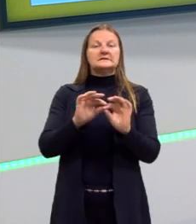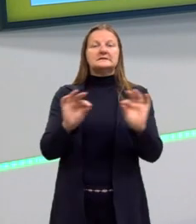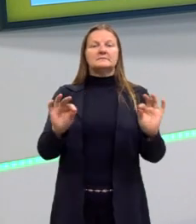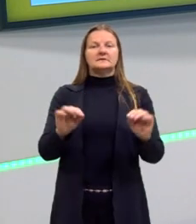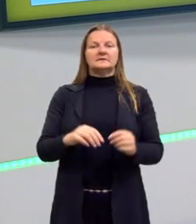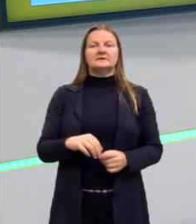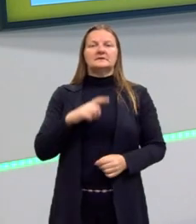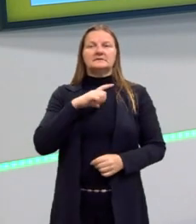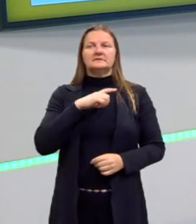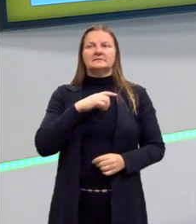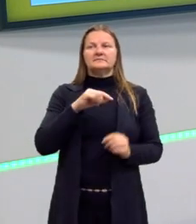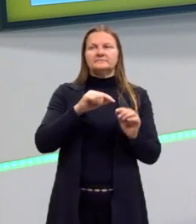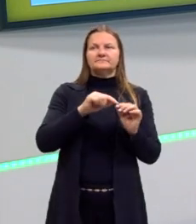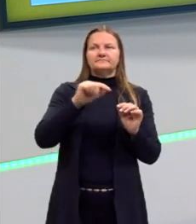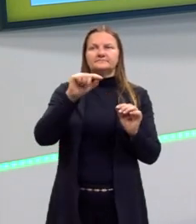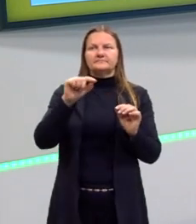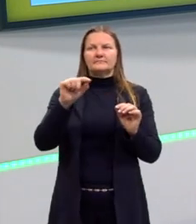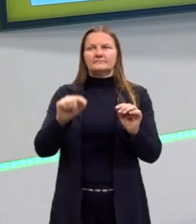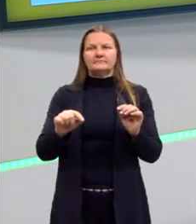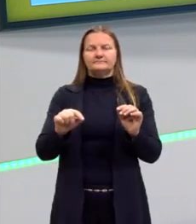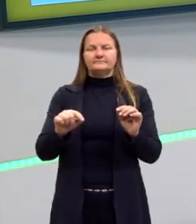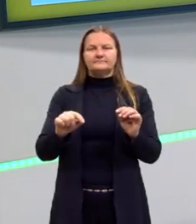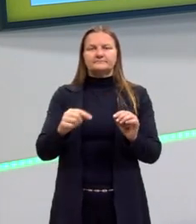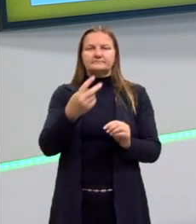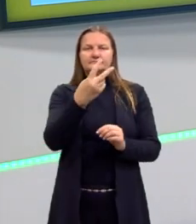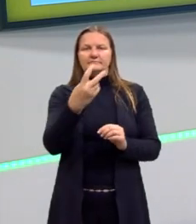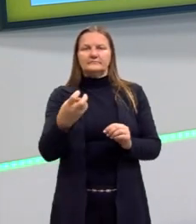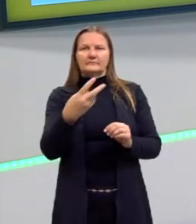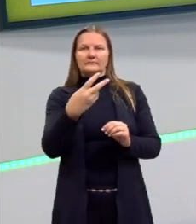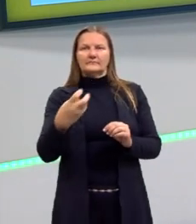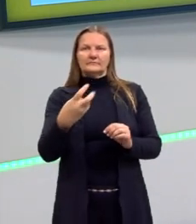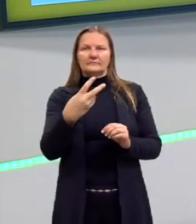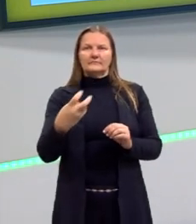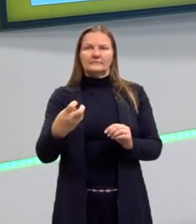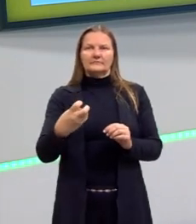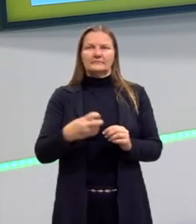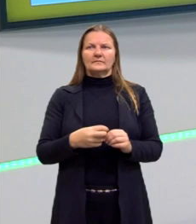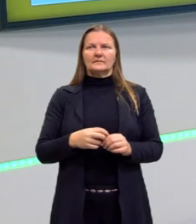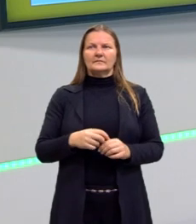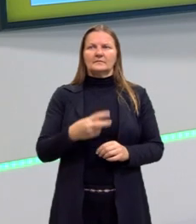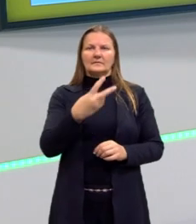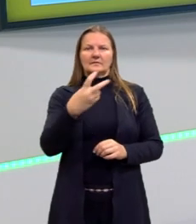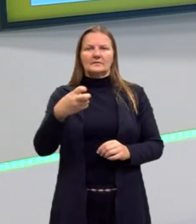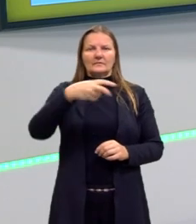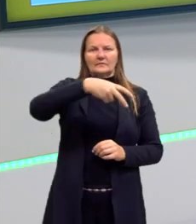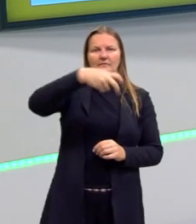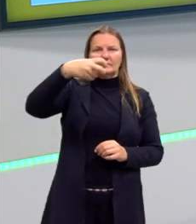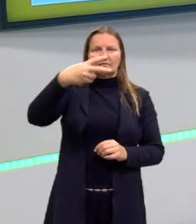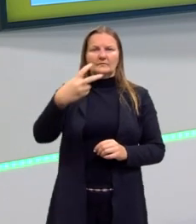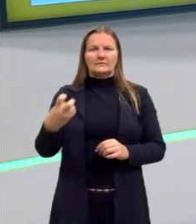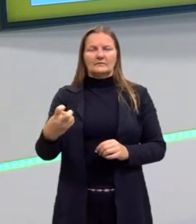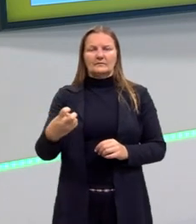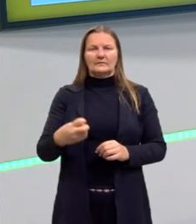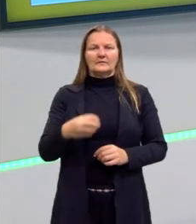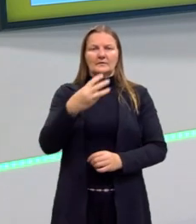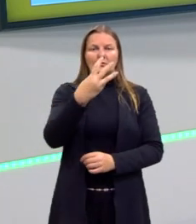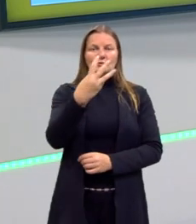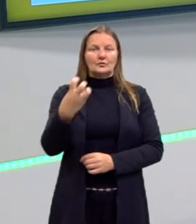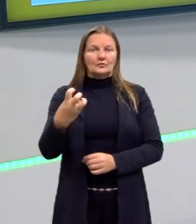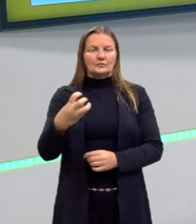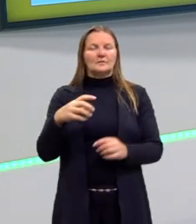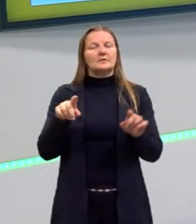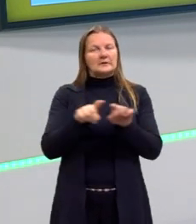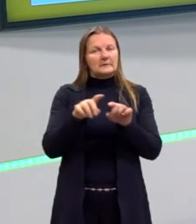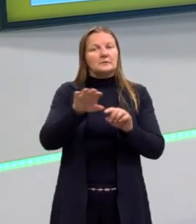se eu tenho outro risco aqui abaixo é uma ligação dupla E se eu tenho risco abaixo um risco acima é uma ligação tripla